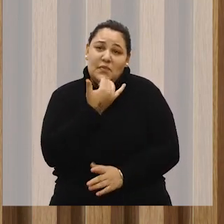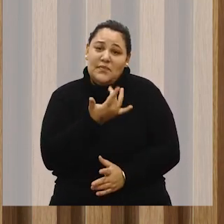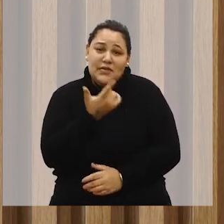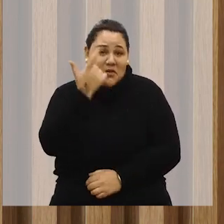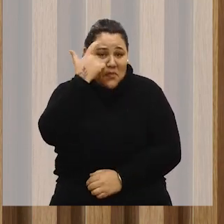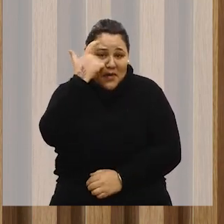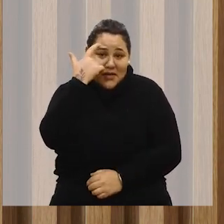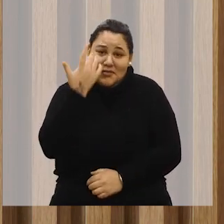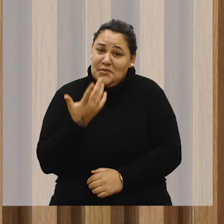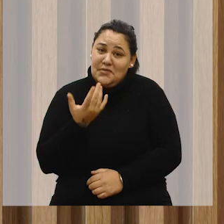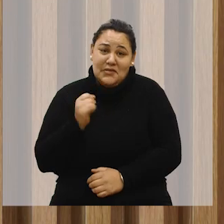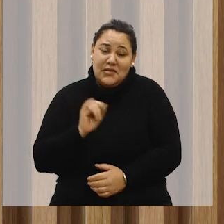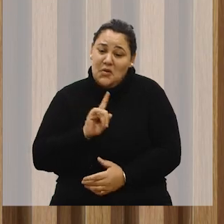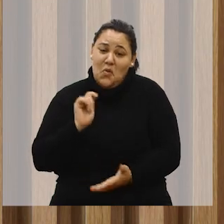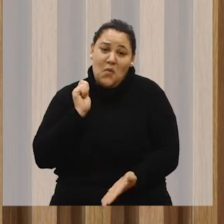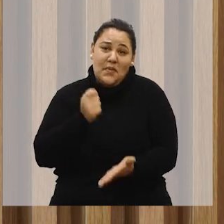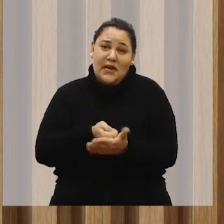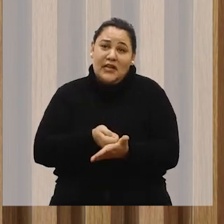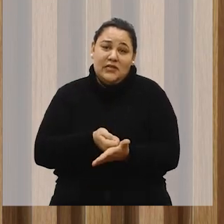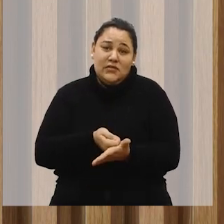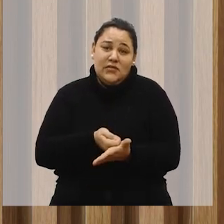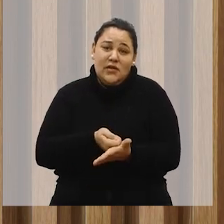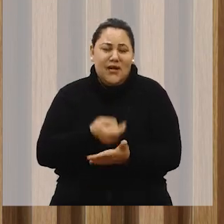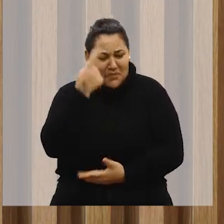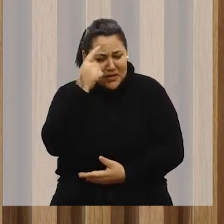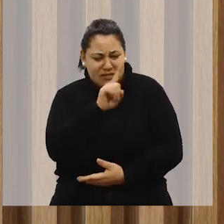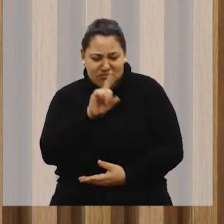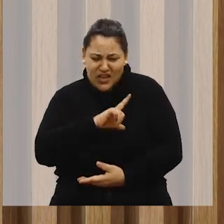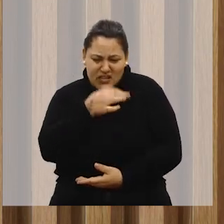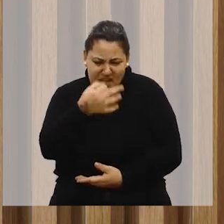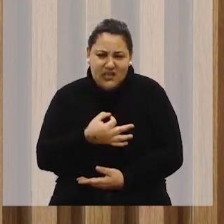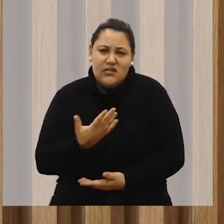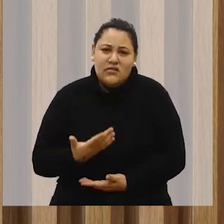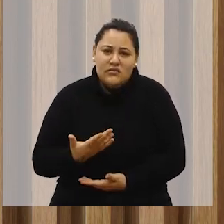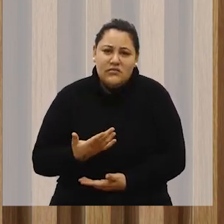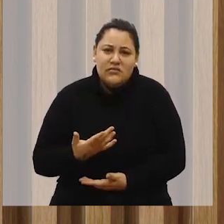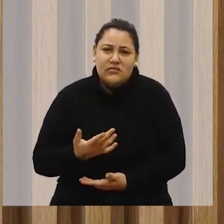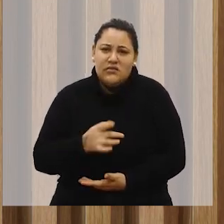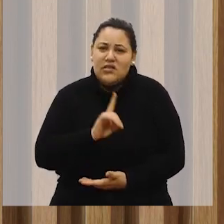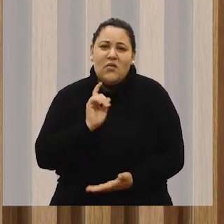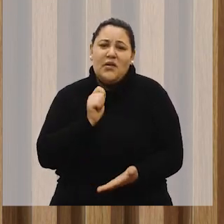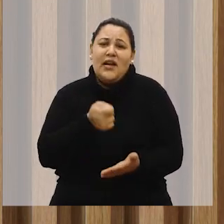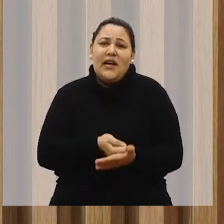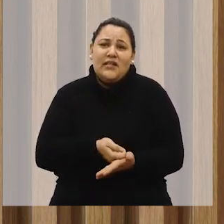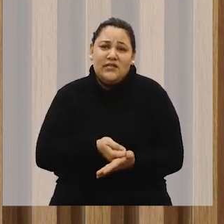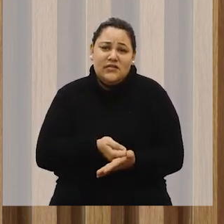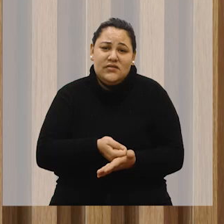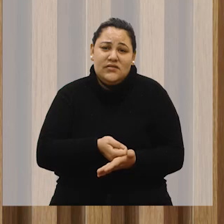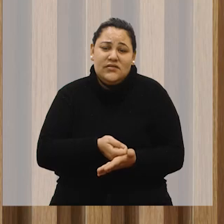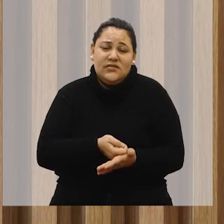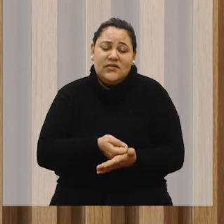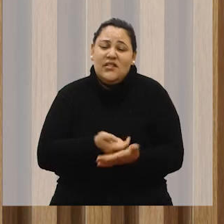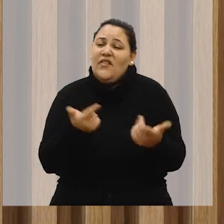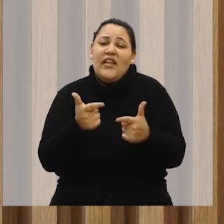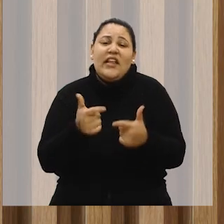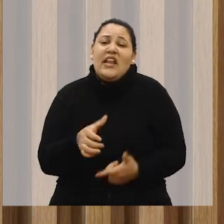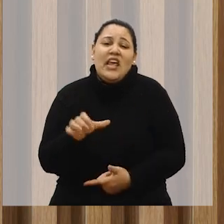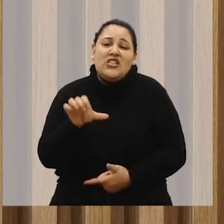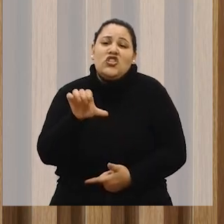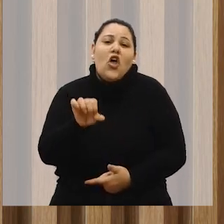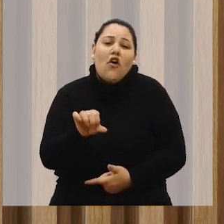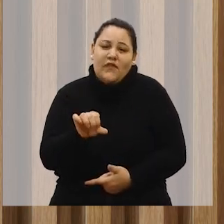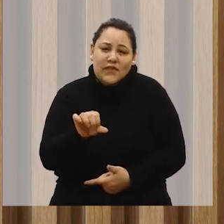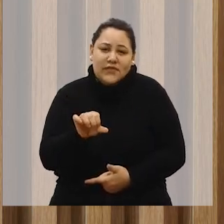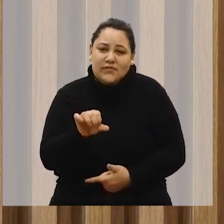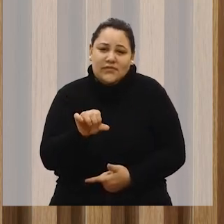fosse obrigatório... tenho certeza. Que se não fosse obrigatório, nem essas 9 teriam algum dia chegado.